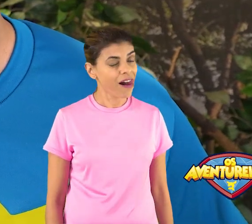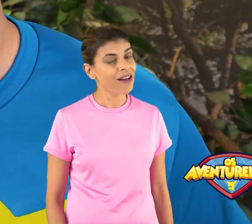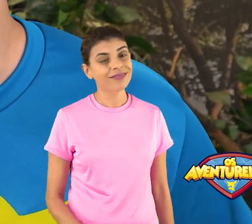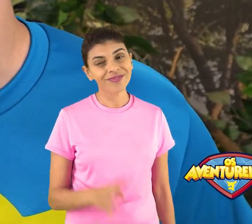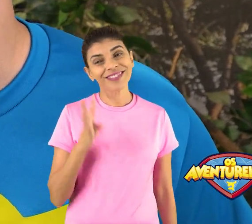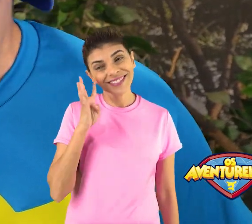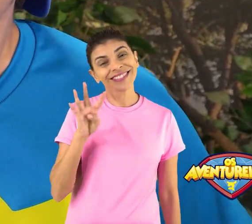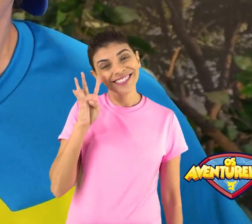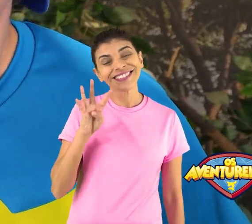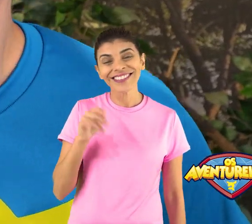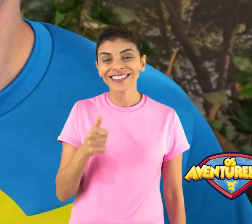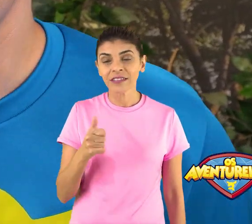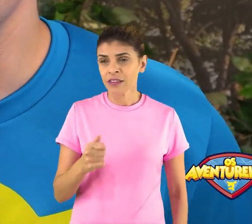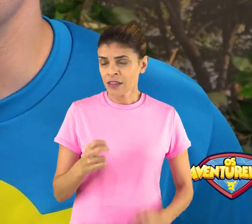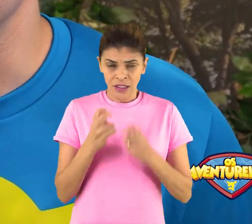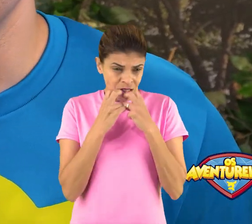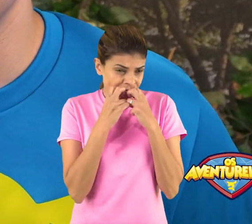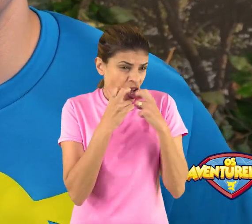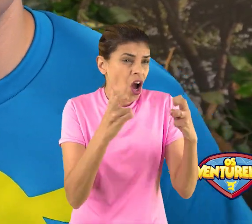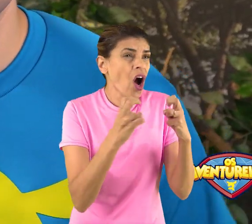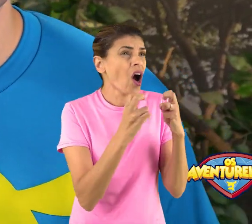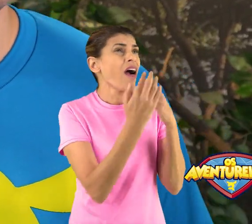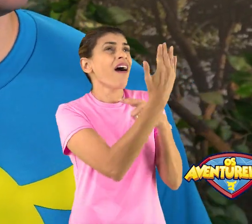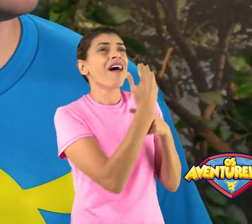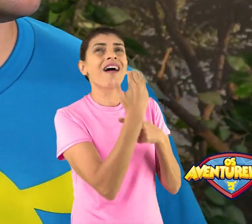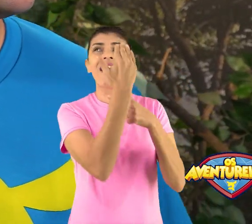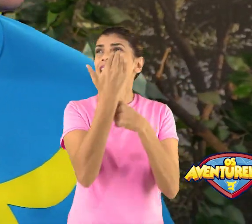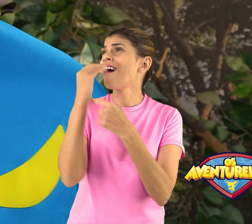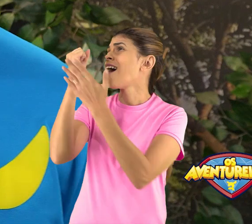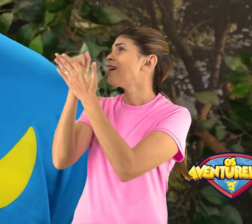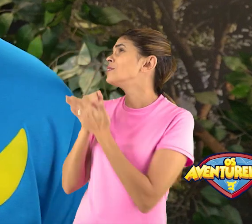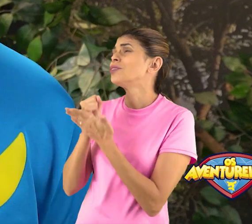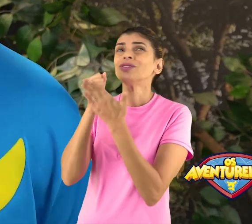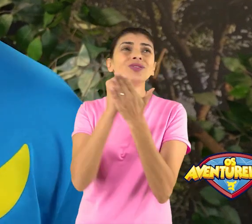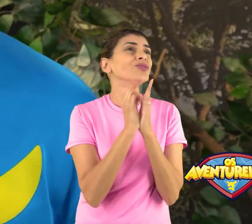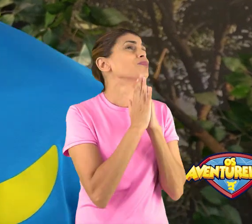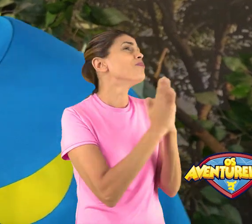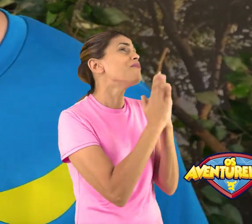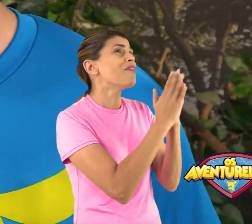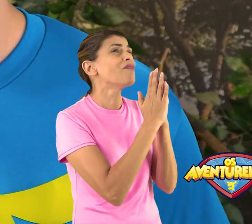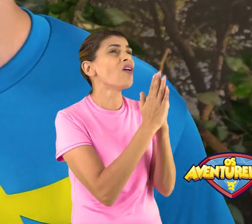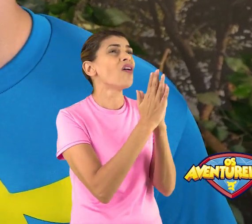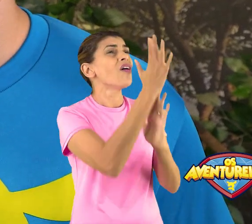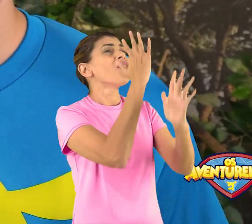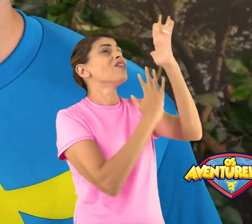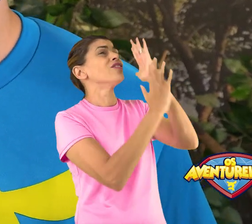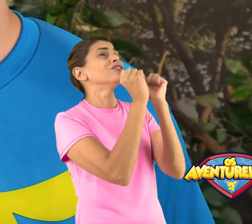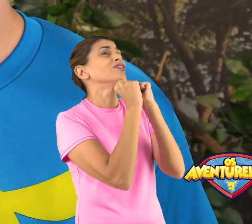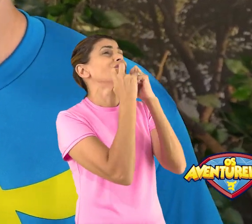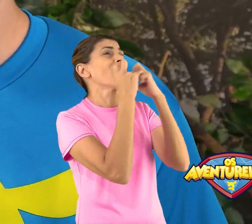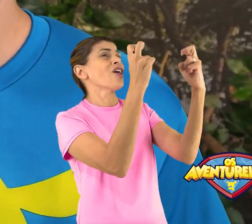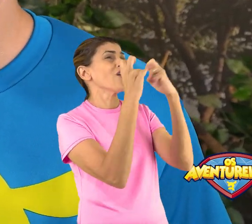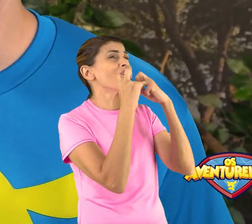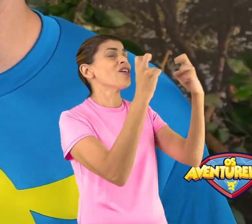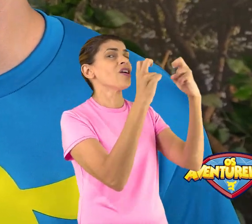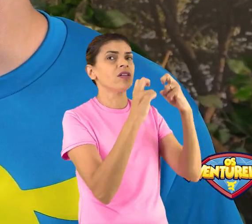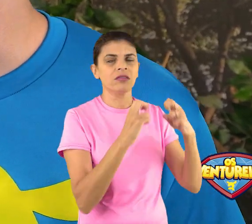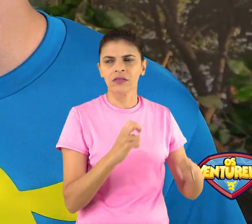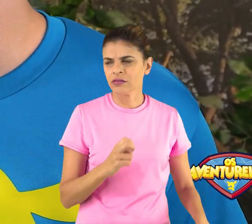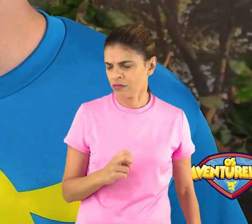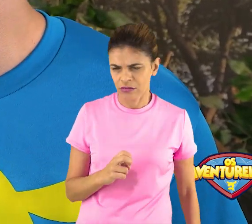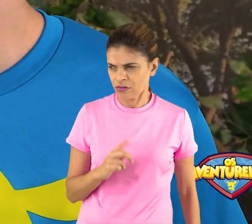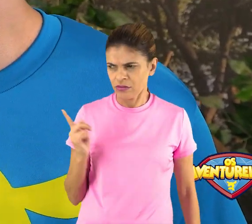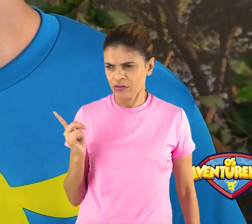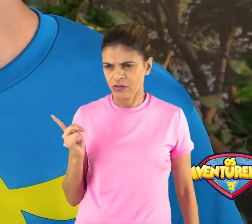Achei divertido. Socorro! Socorro! Socorro! Que me ajuda! Socorro! Esse